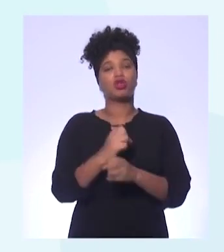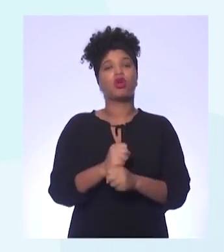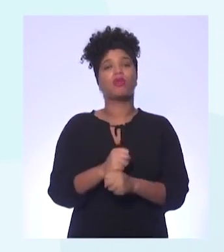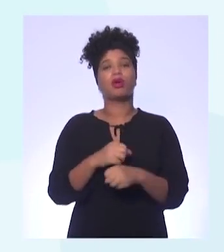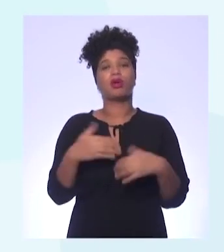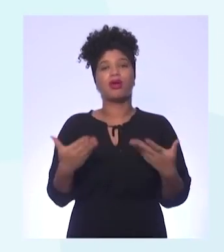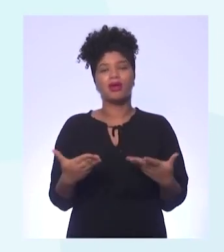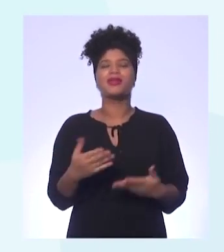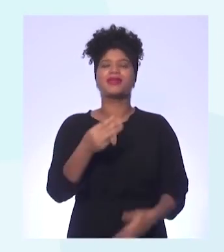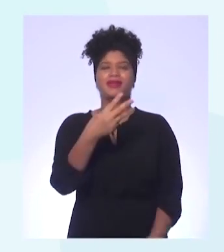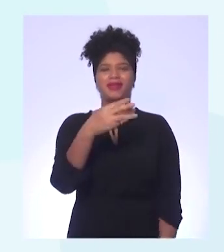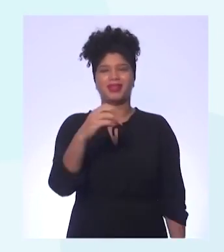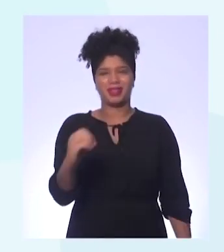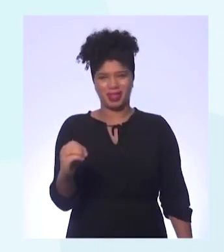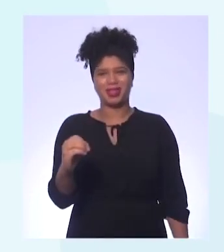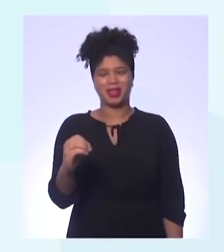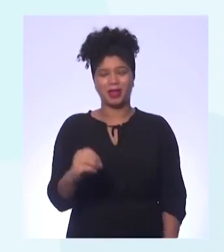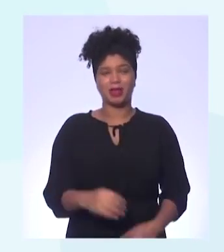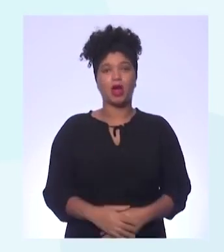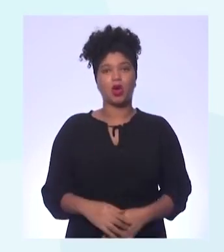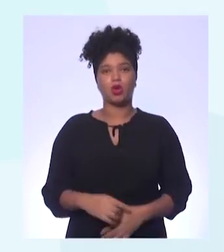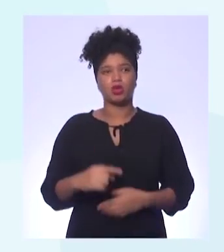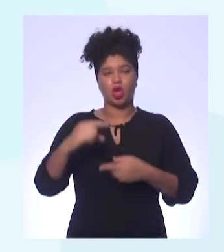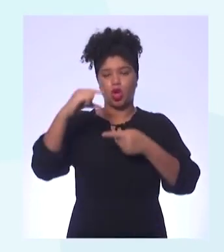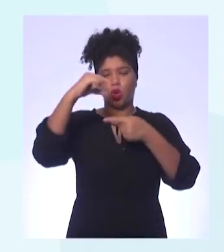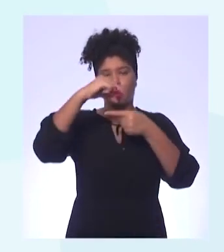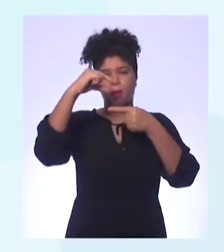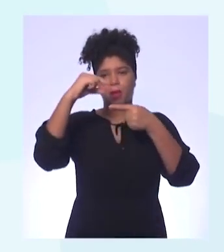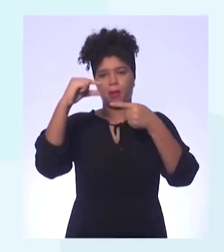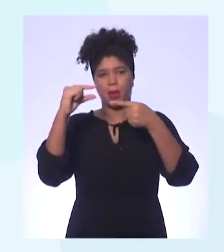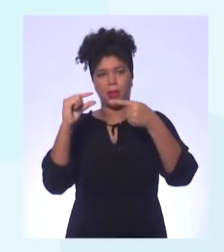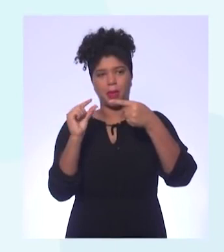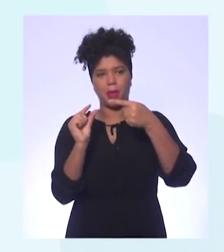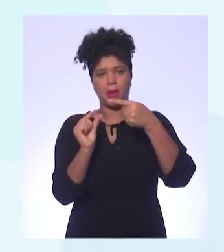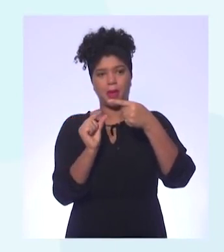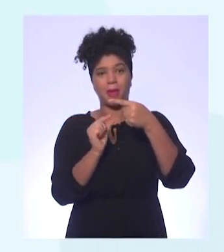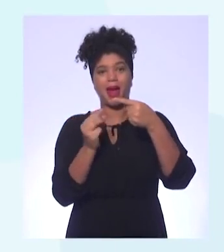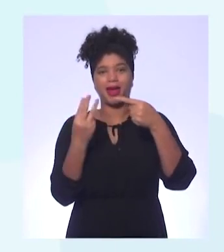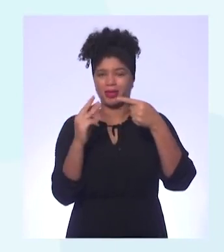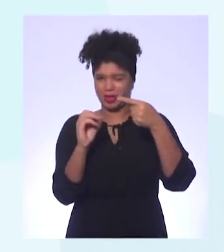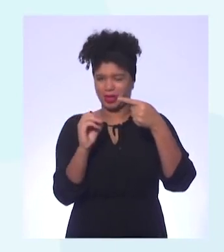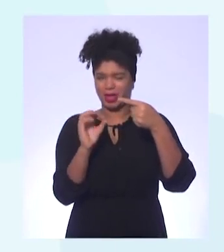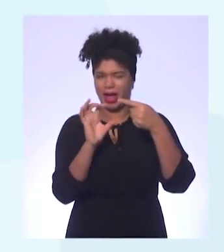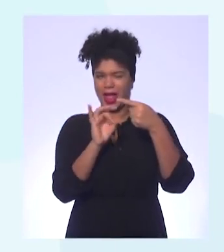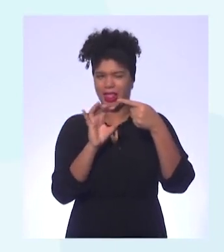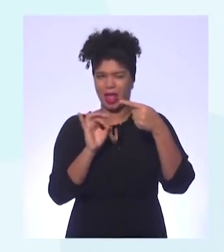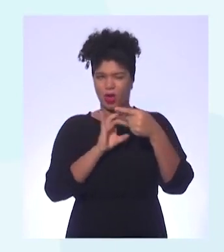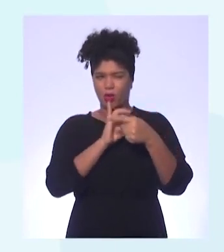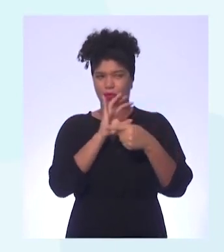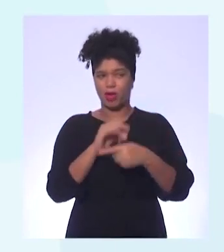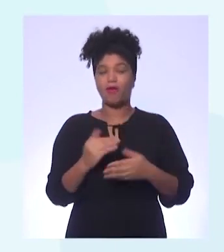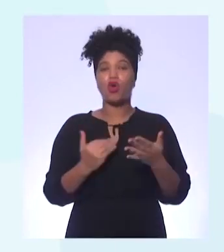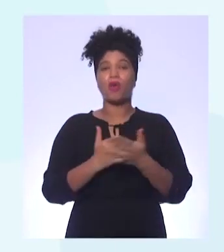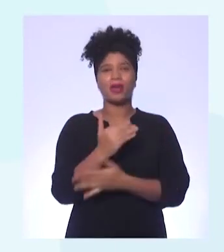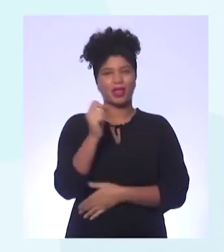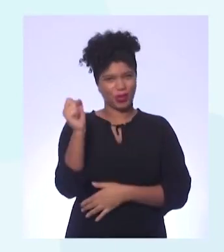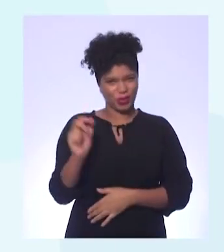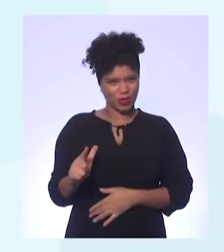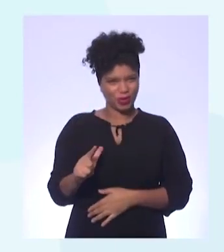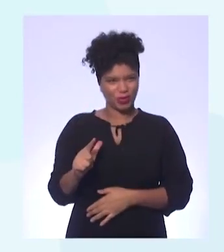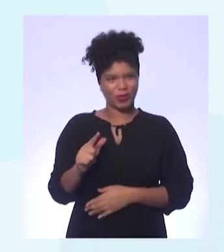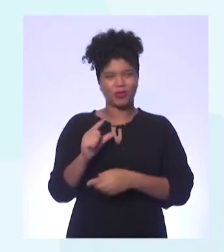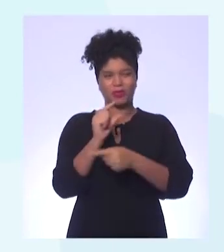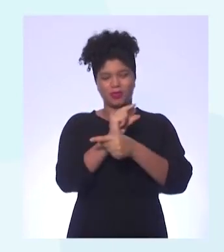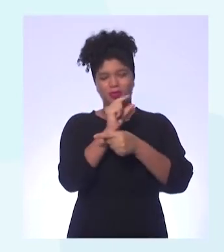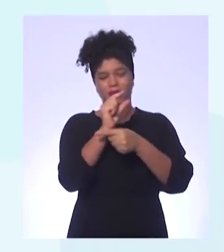cada pedacinho vale 30. Vou começar no ângulo azul, não vou errar dessa vez, tá? Ângulo azul. 1,